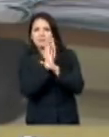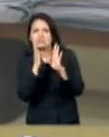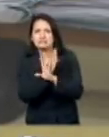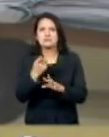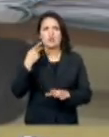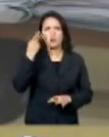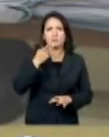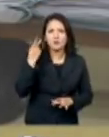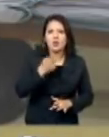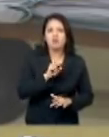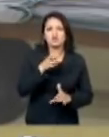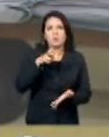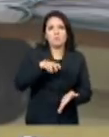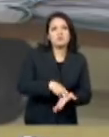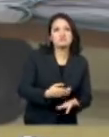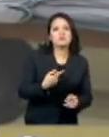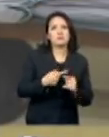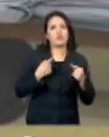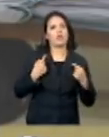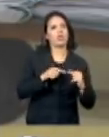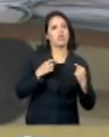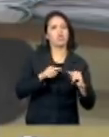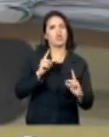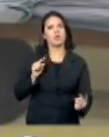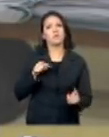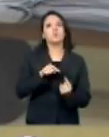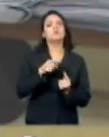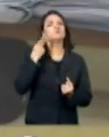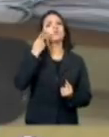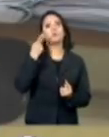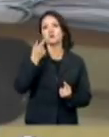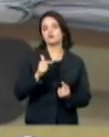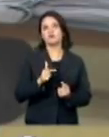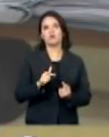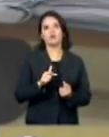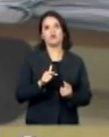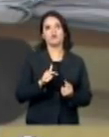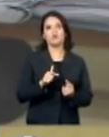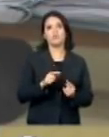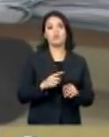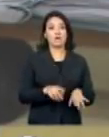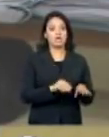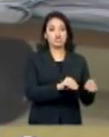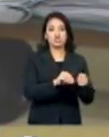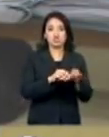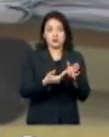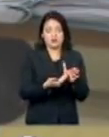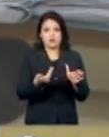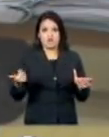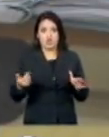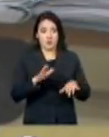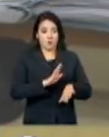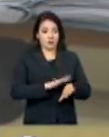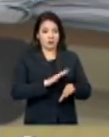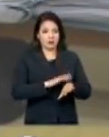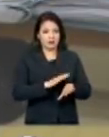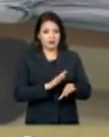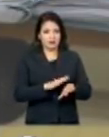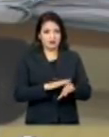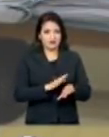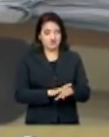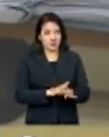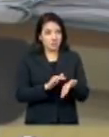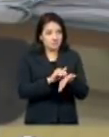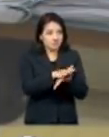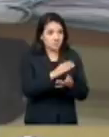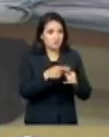motivação política tendo o afastamento de suas atividades ocorre como motivo de concurso são do tempo de serviço militar